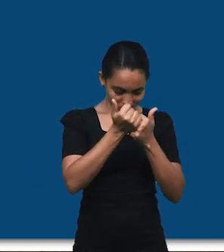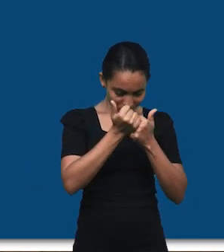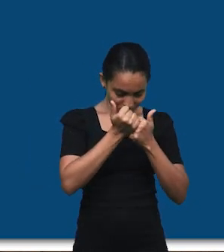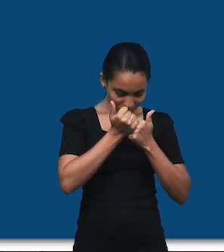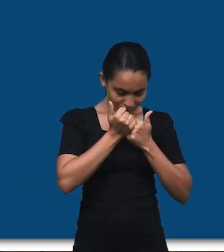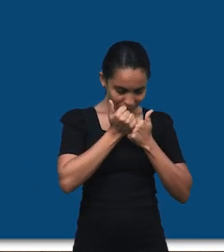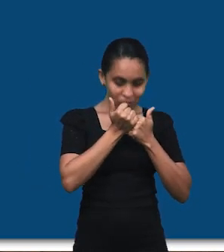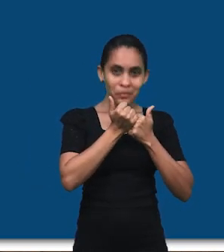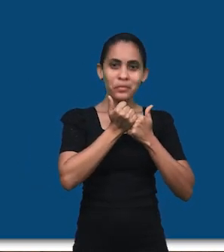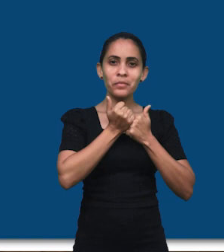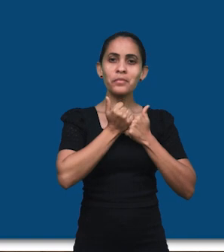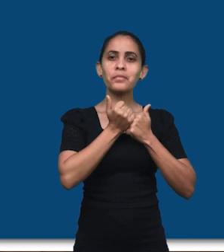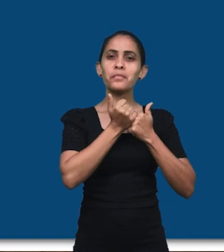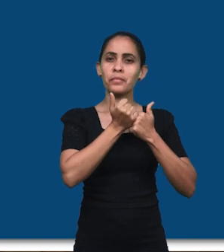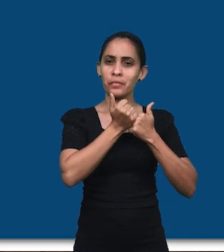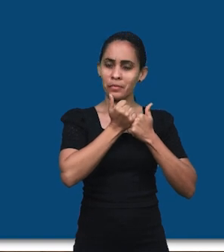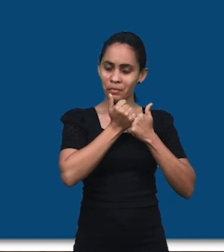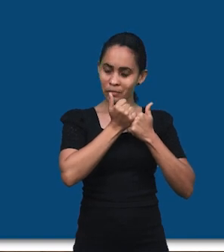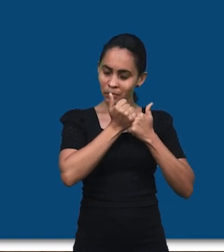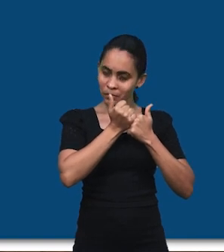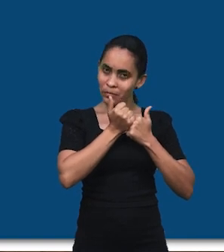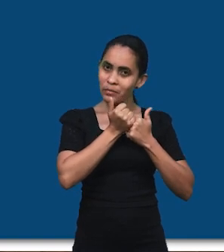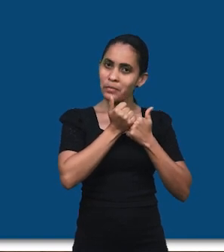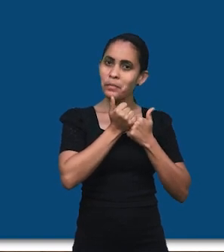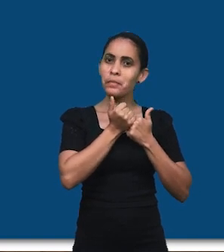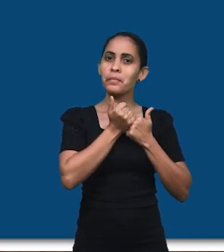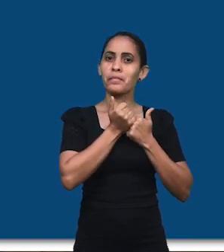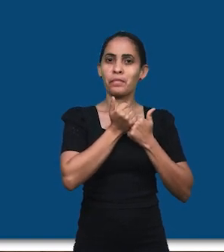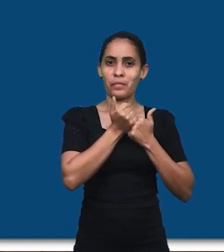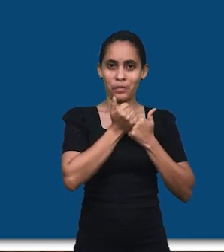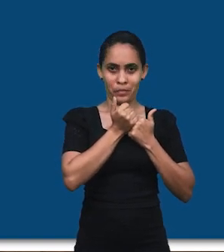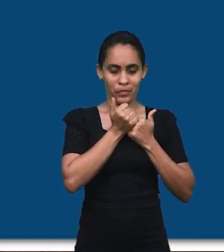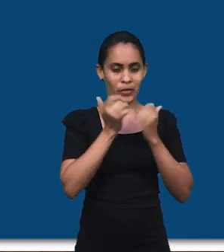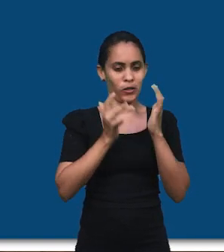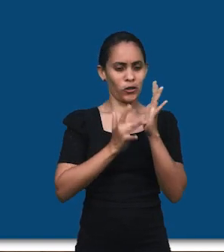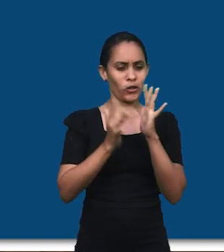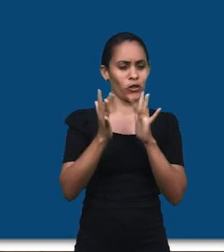morrer em meu lugar,